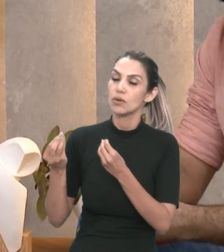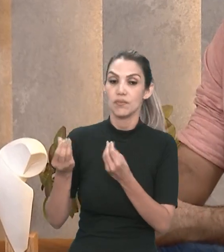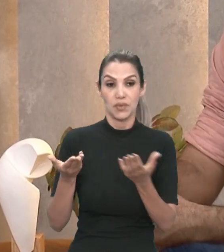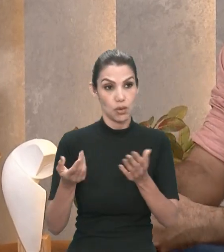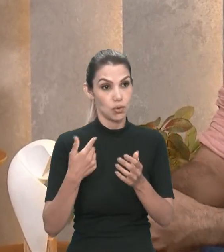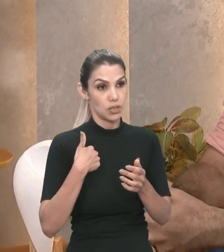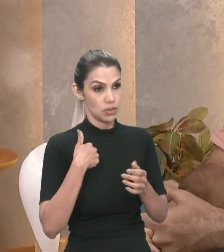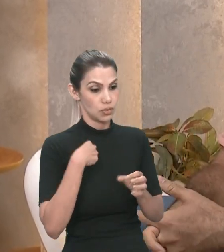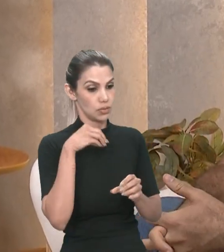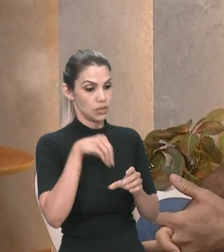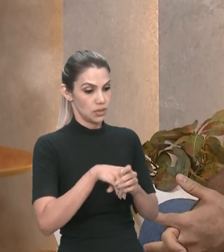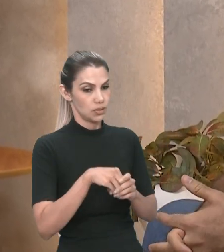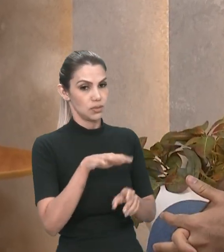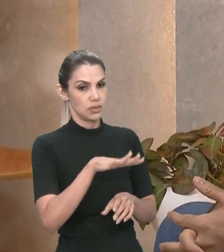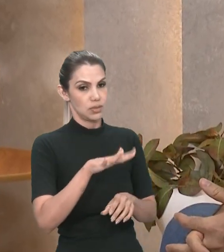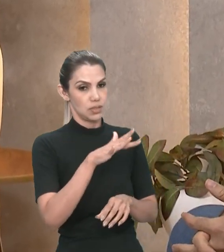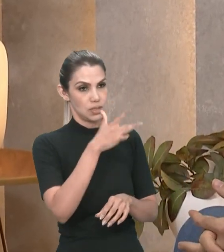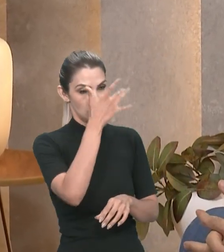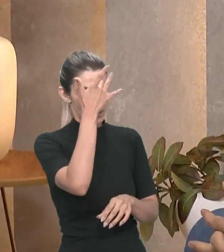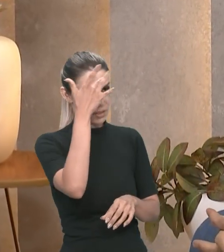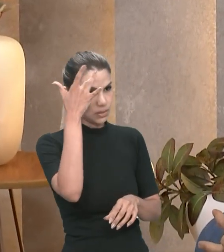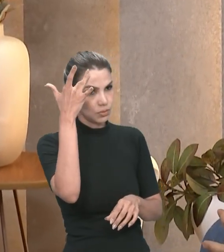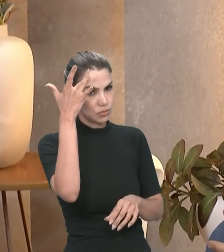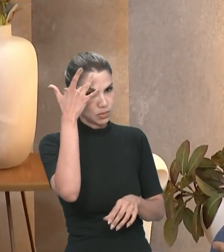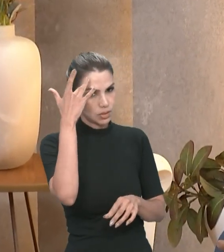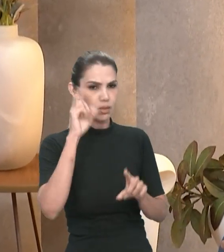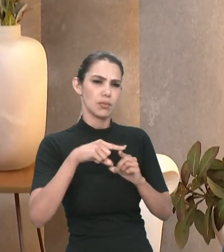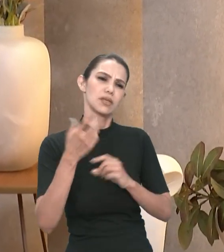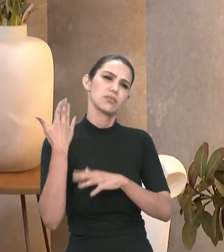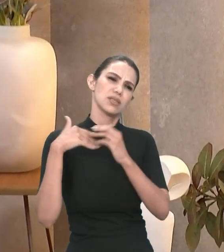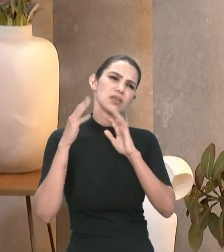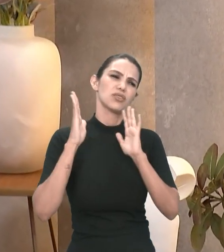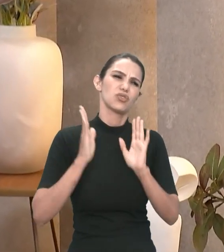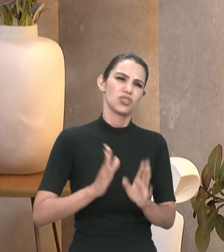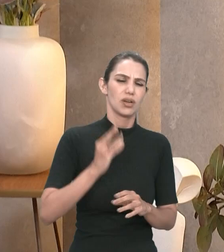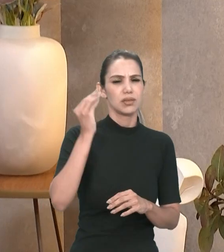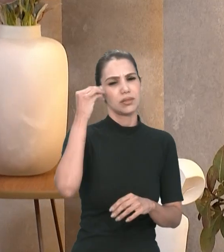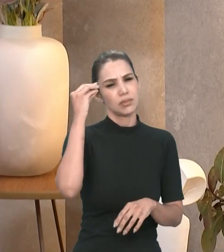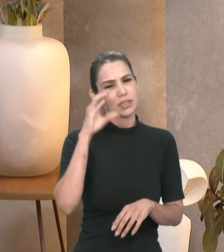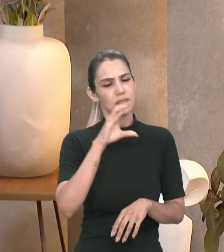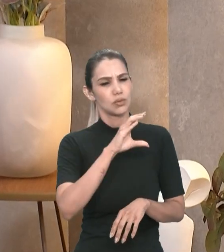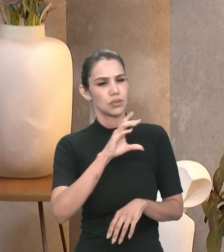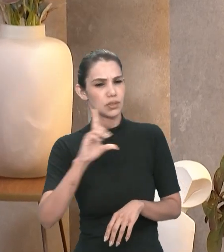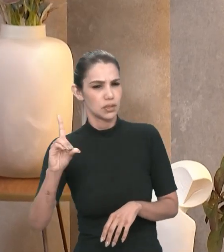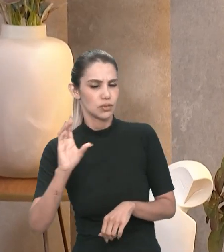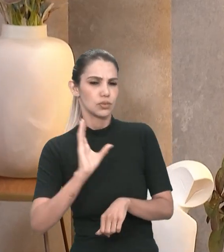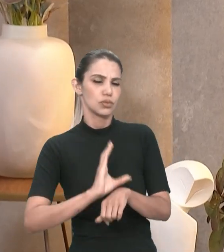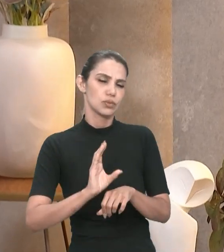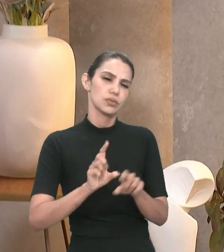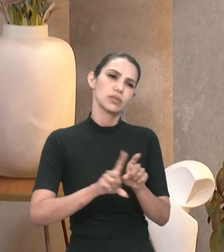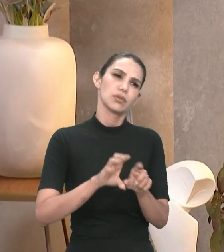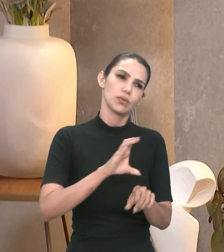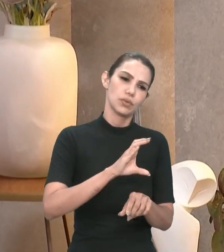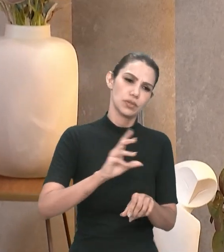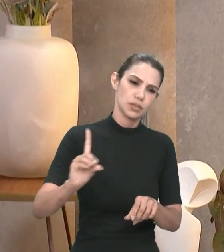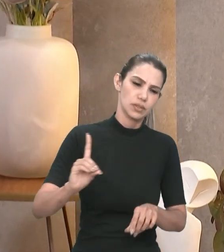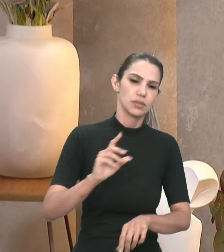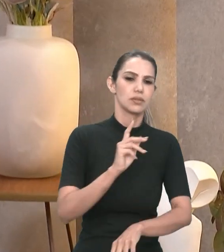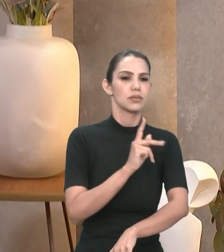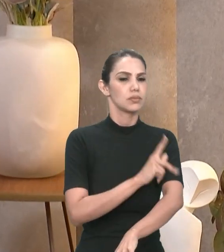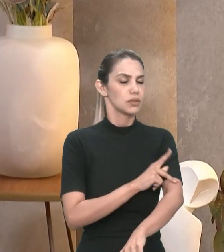Ministrando disciplinas sobre educação física e saúde mental. Mas já fui coordenador de curso, coordenador pedagógico, já fiz